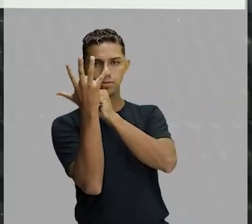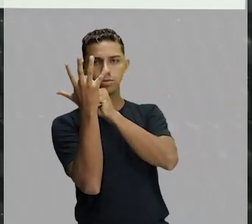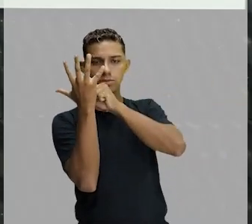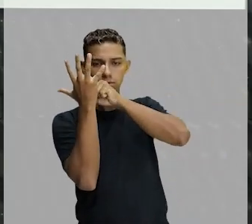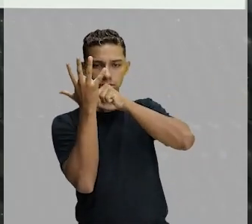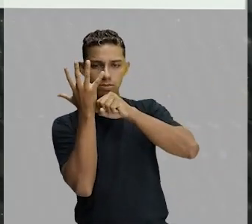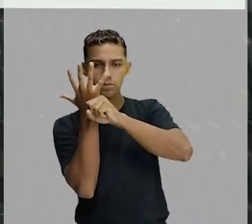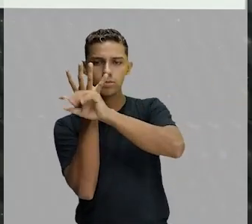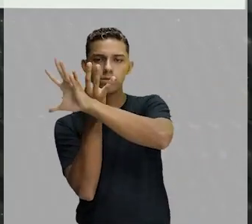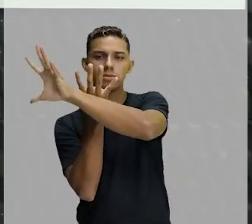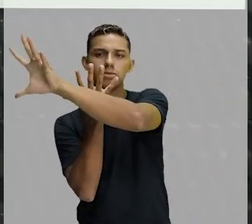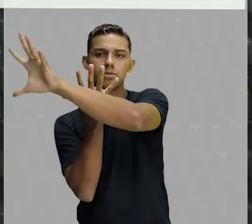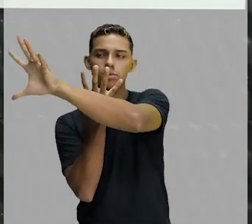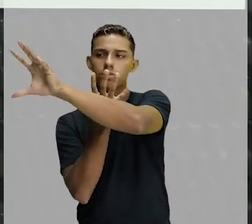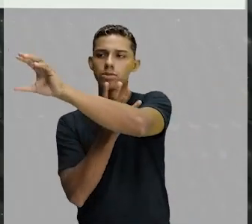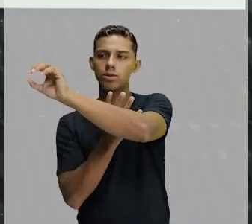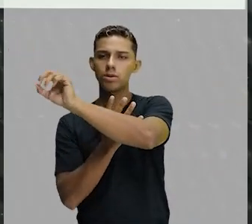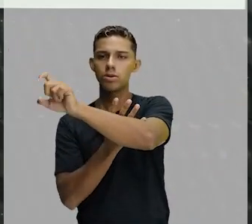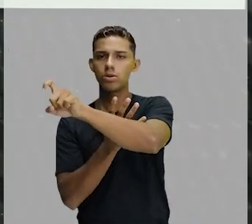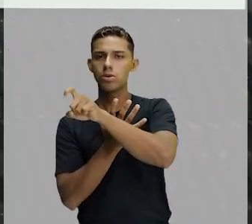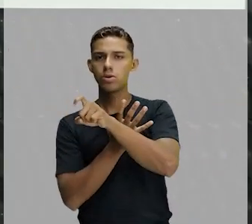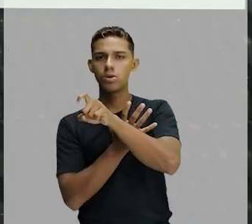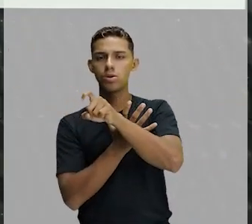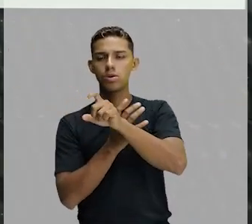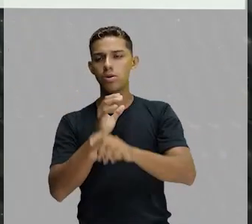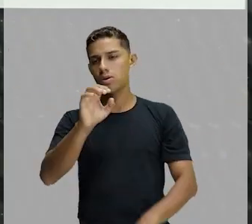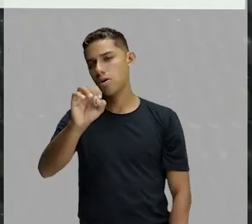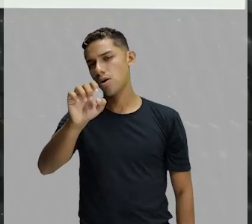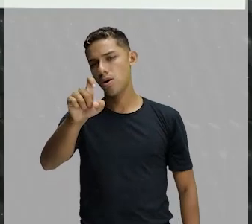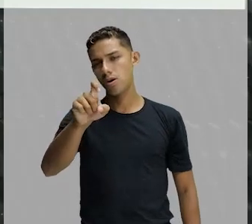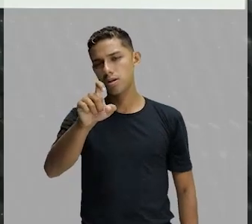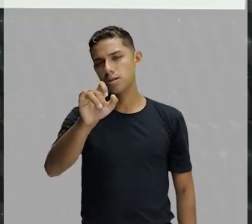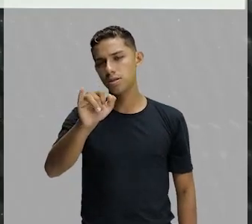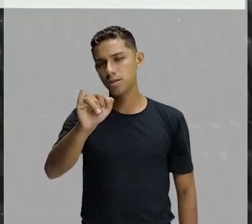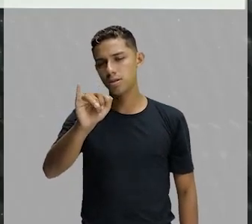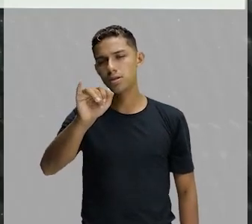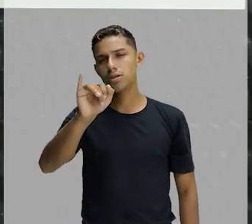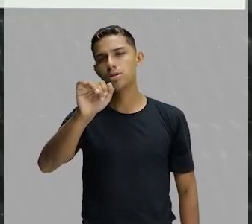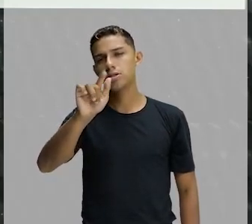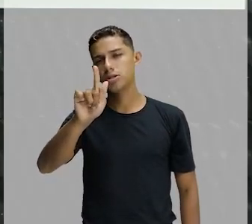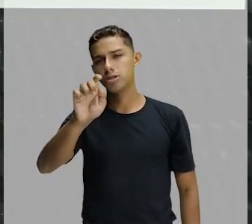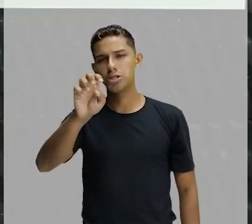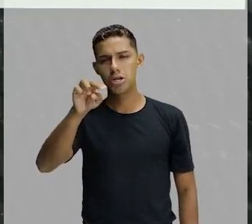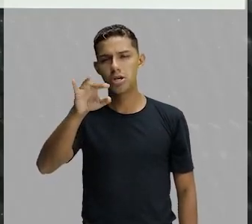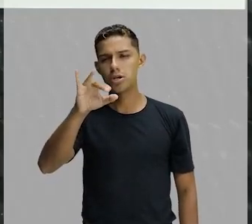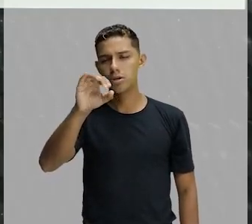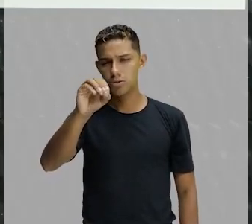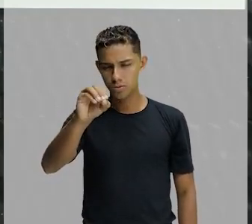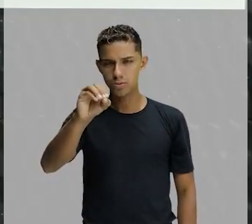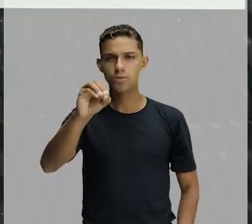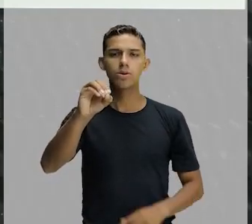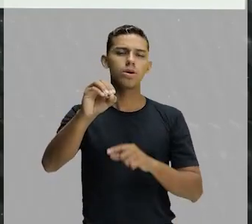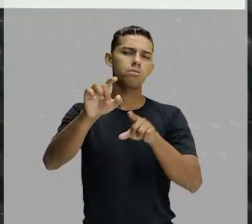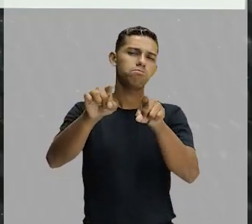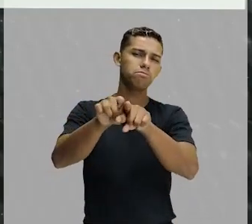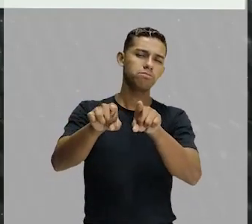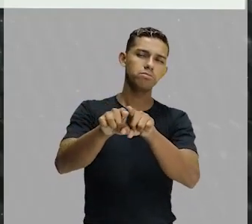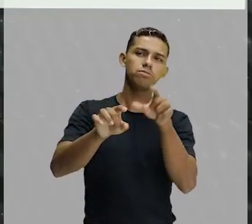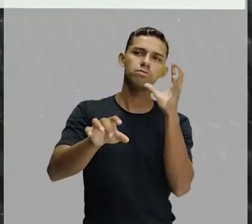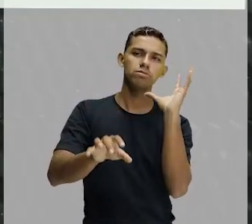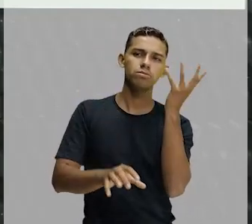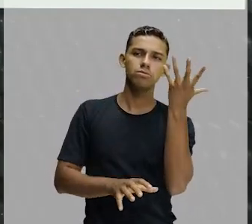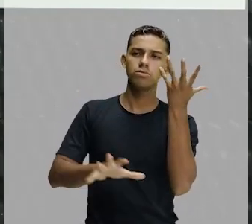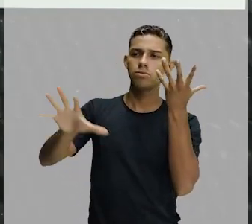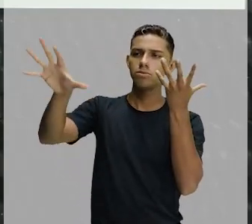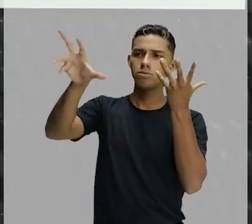oxigênio que ela produziu durante a fotossíntese e, ao mesmo tempo, ela está absorvendo gás carbônico para que ela possa